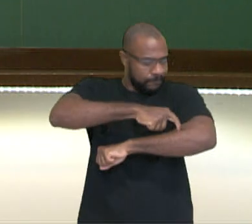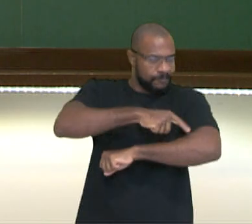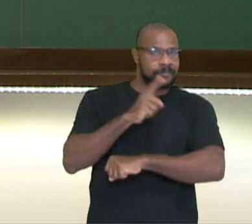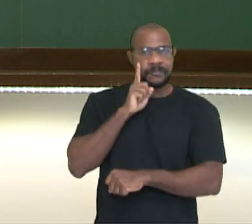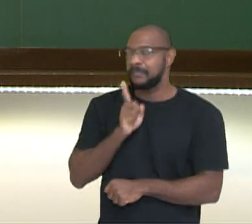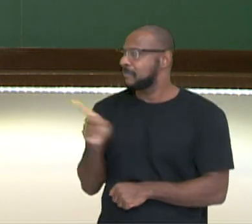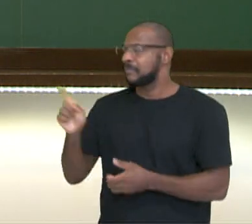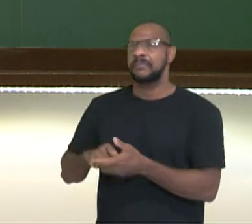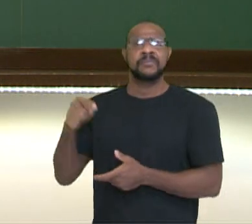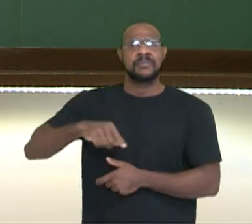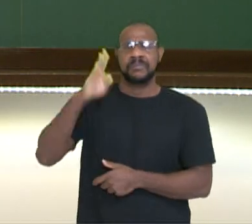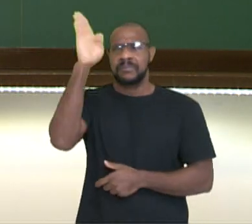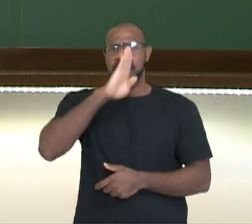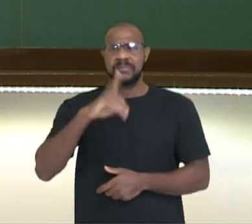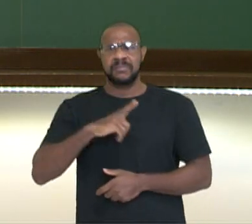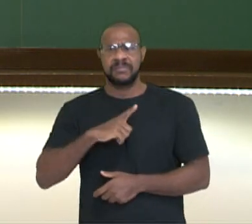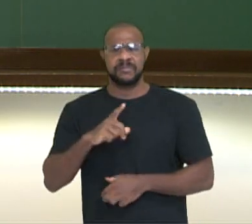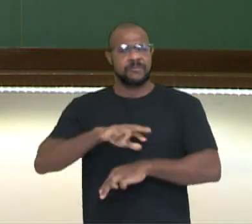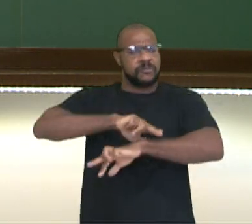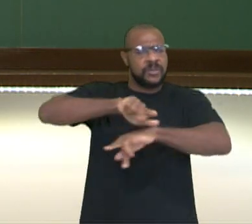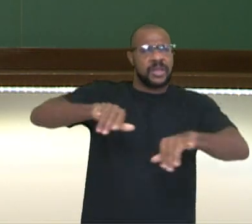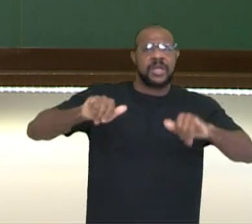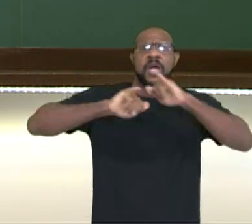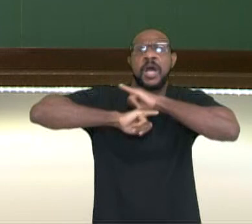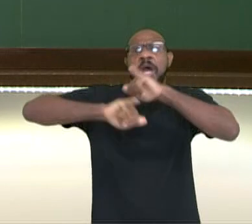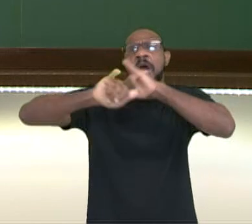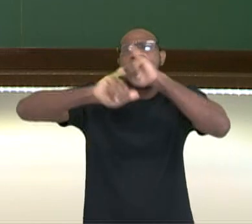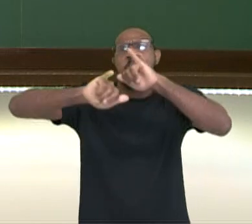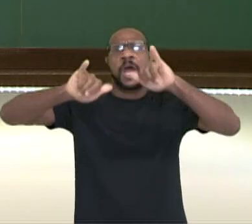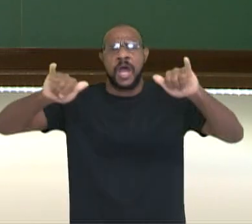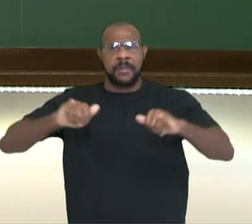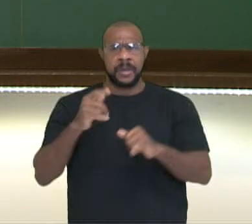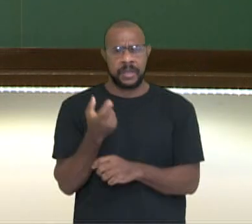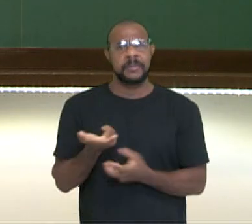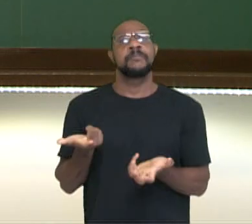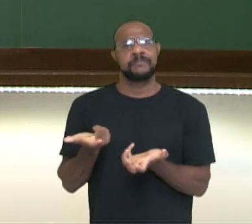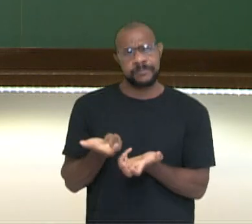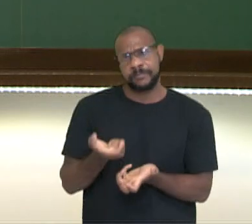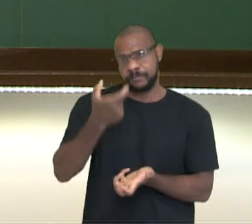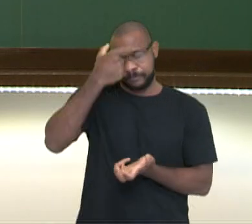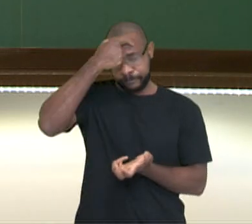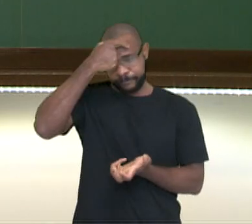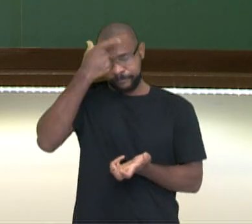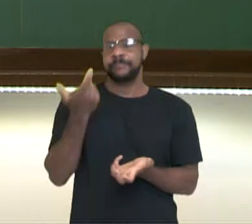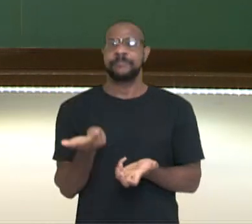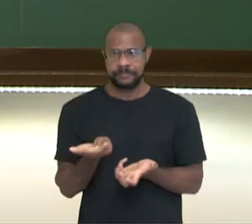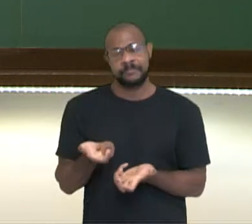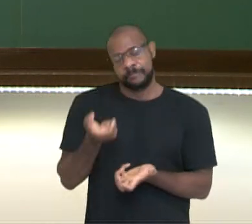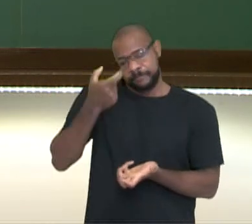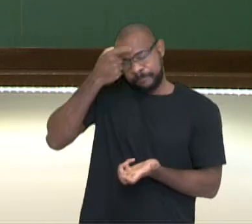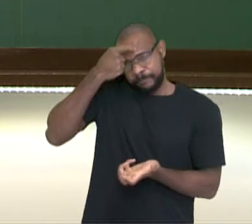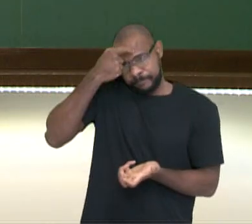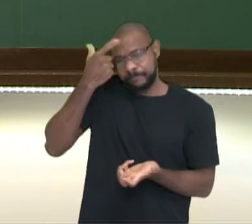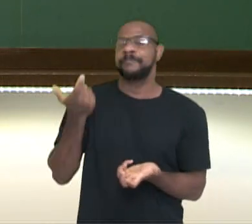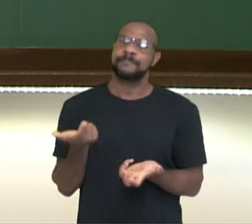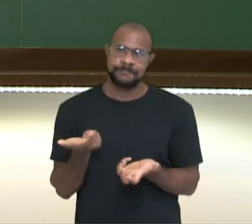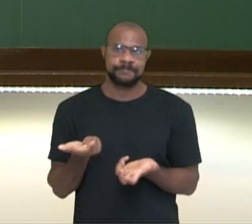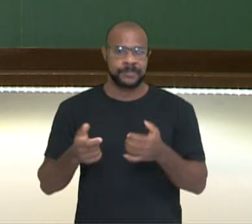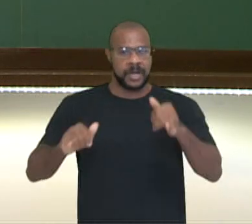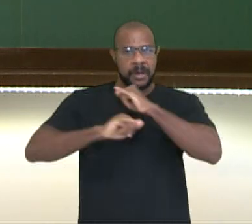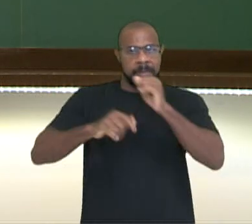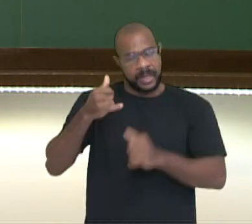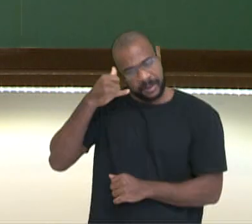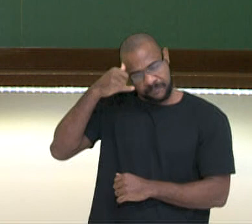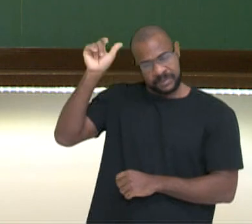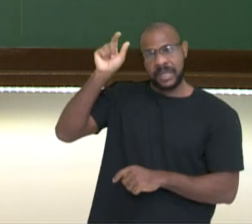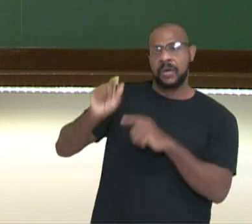Brasil, durante o ano, a gente tem várias campanhas para a conscientização da população, para combater o mosquito. Porque combatendo o mosquito, a gente